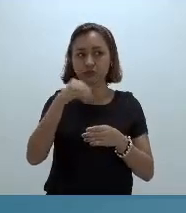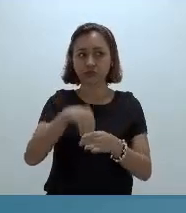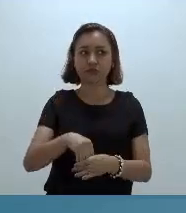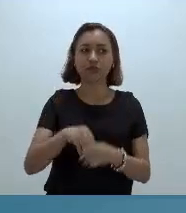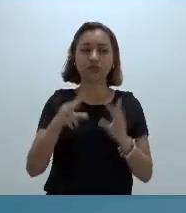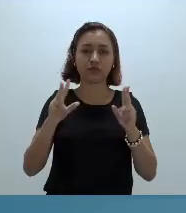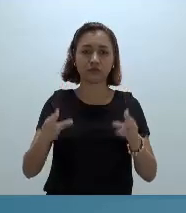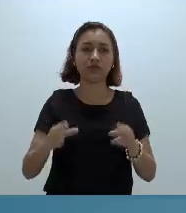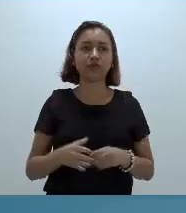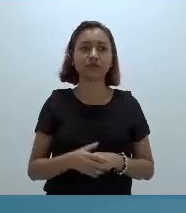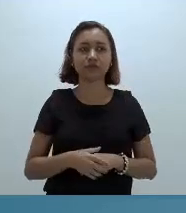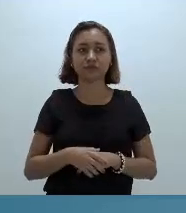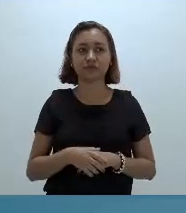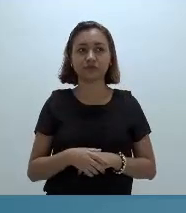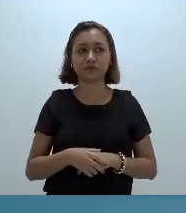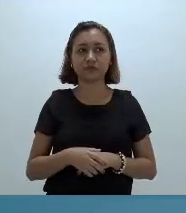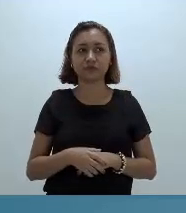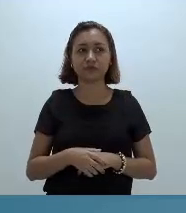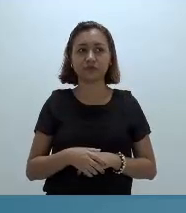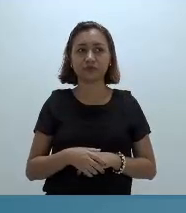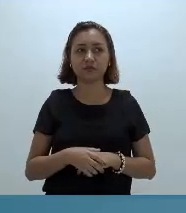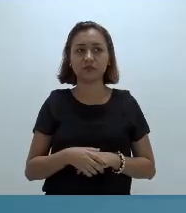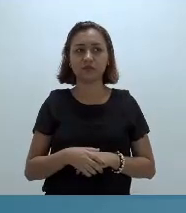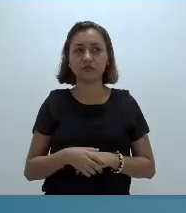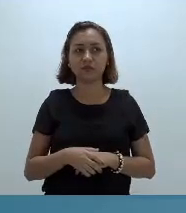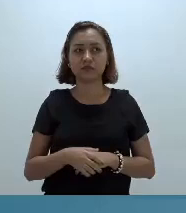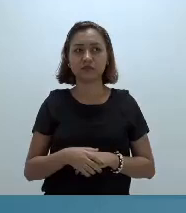Desembargadora Maria Filomena.